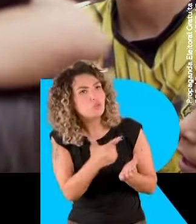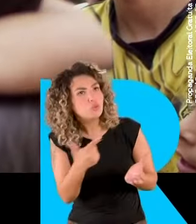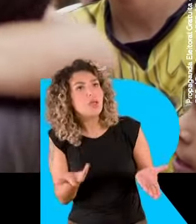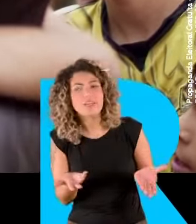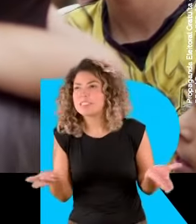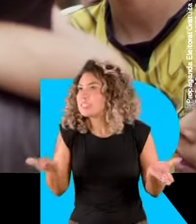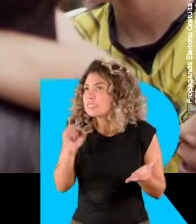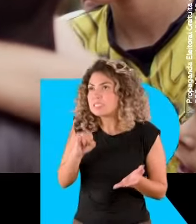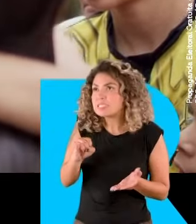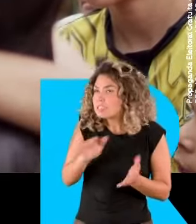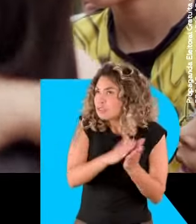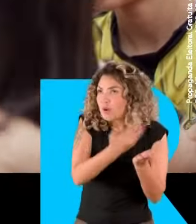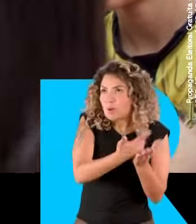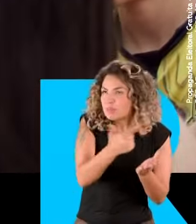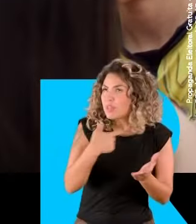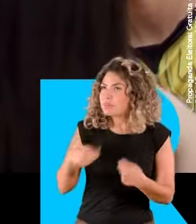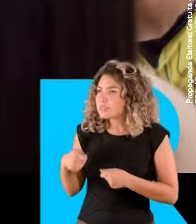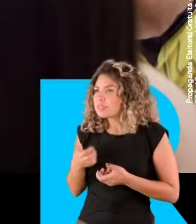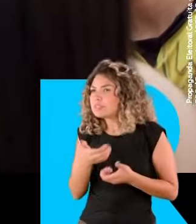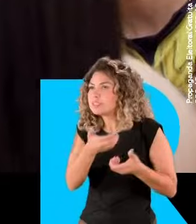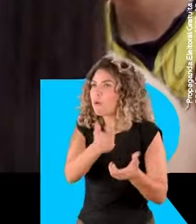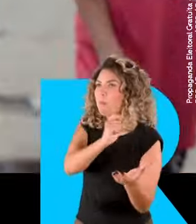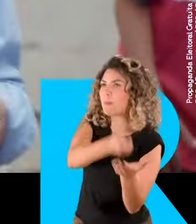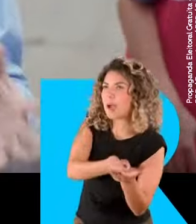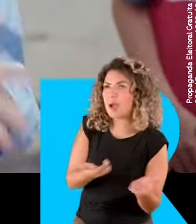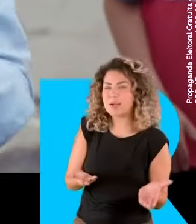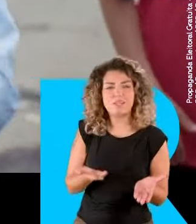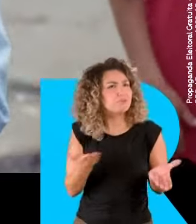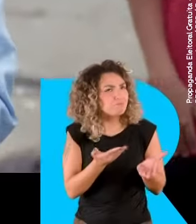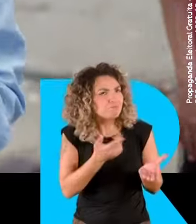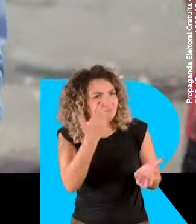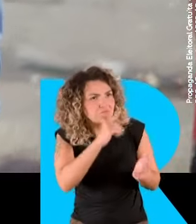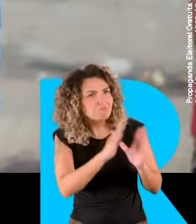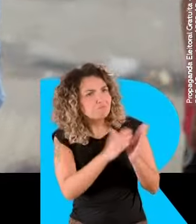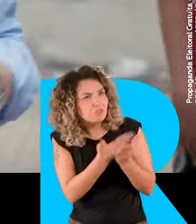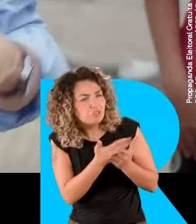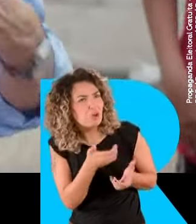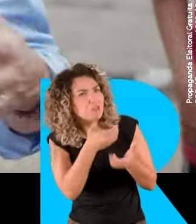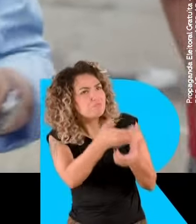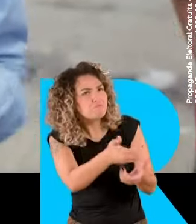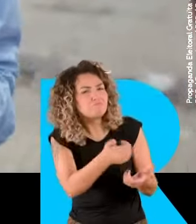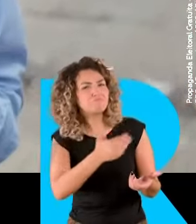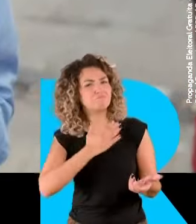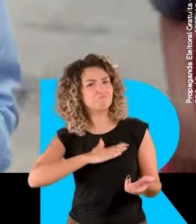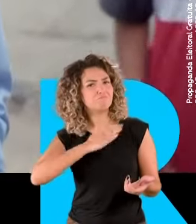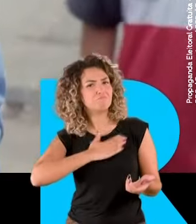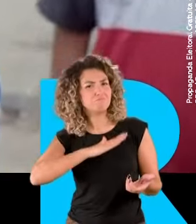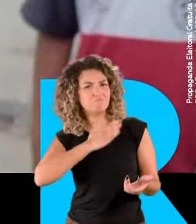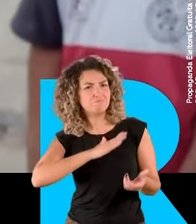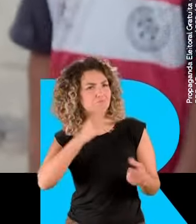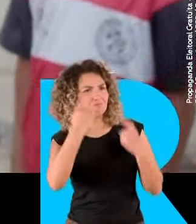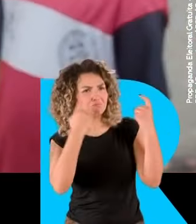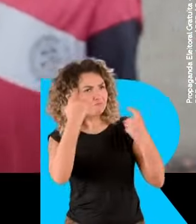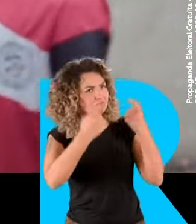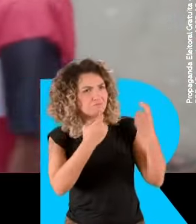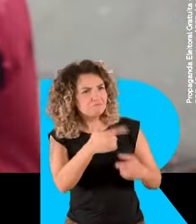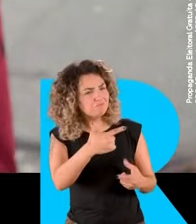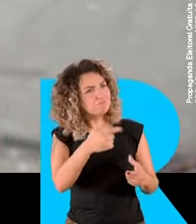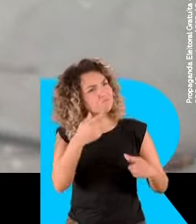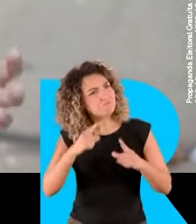que trabalhar. Tem que pagar. Tem que pagar. Trabalhar, mas tem que pagar para alguém cuidar. É bom que você consegue deixar ele na creche, ele vai estar lá cuidado. Tá